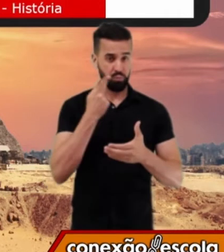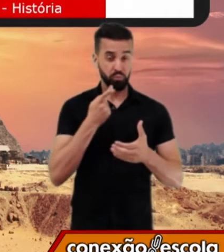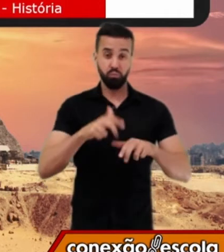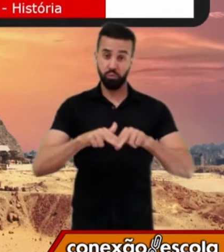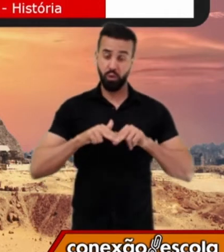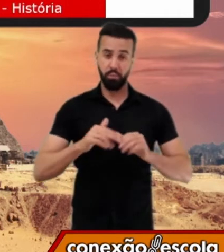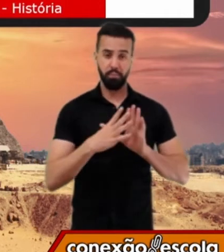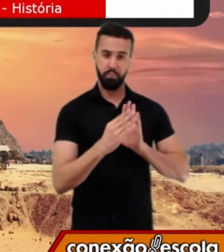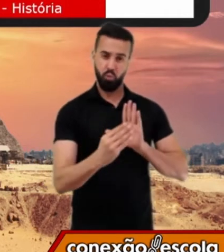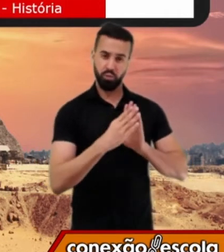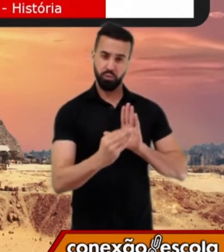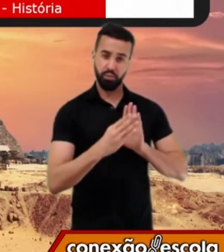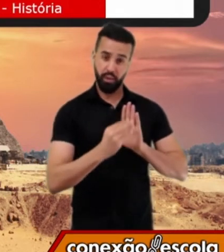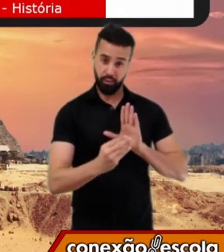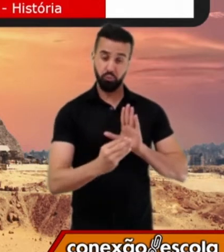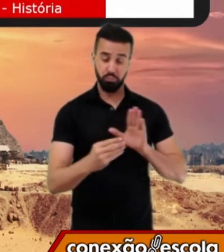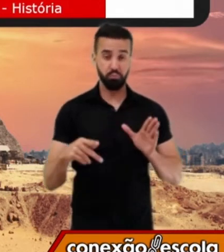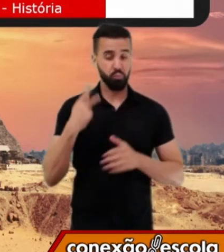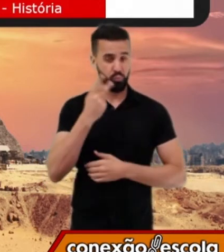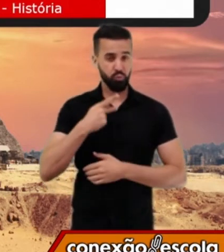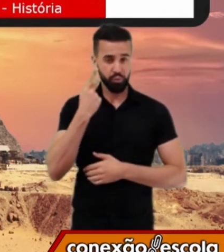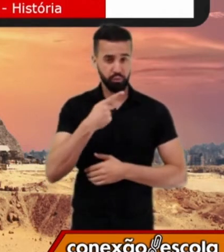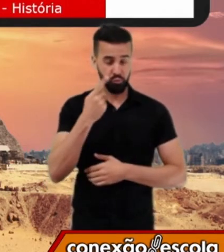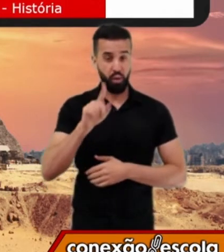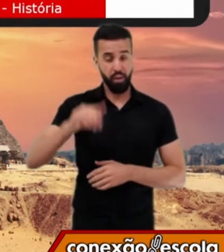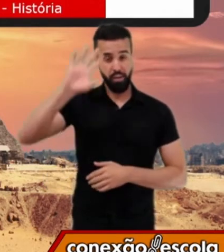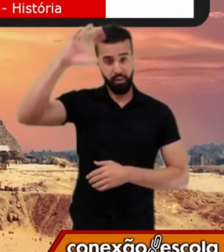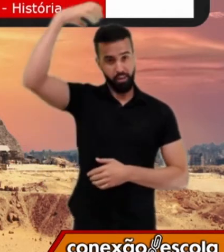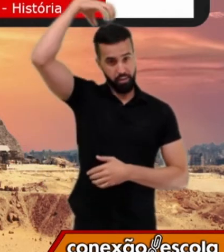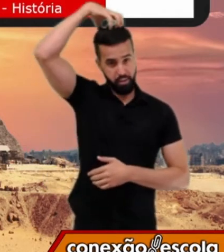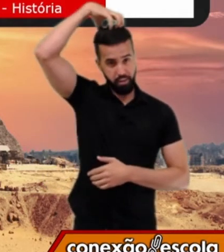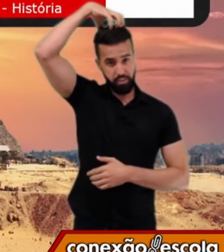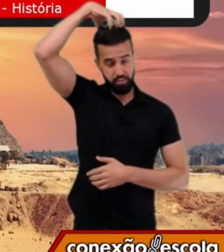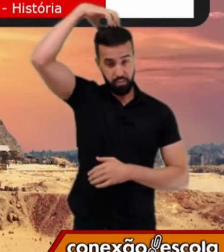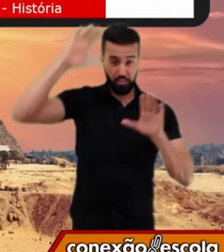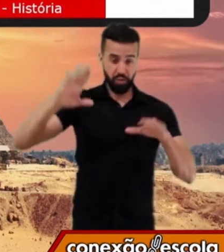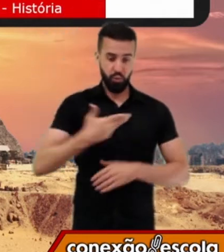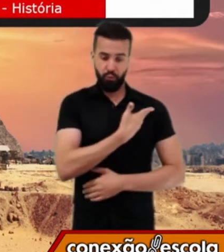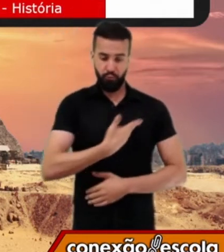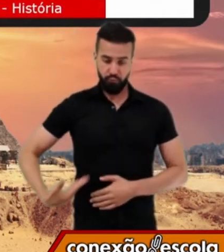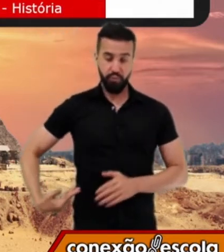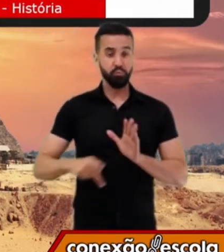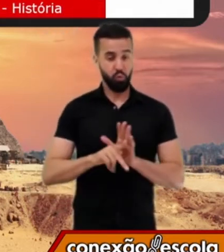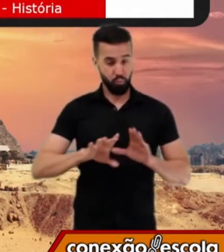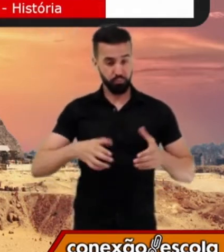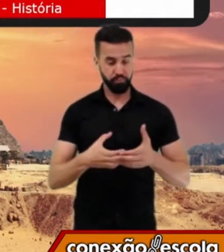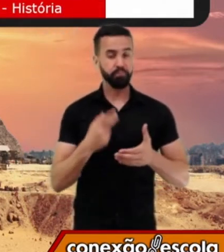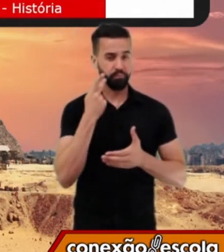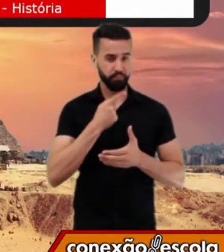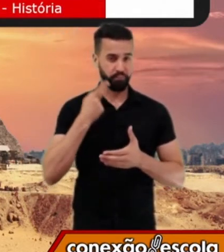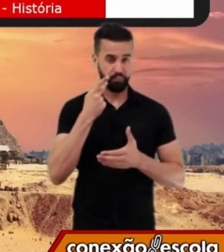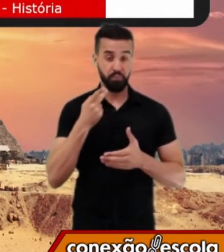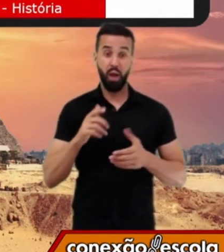político de monarquia parlamentar, onde o rei reina, mas ele não governa. E a partir desse momento, nós